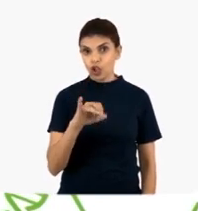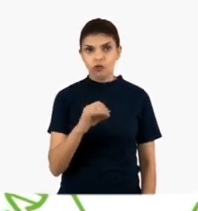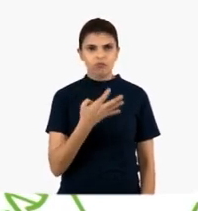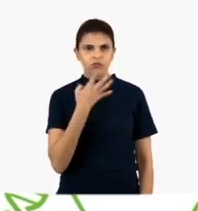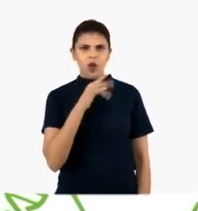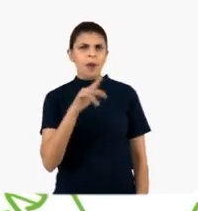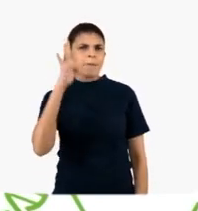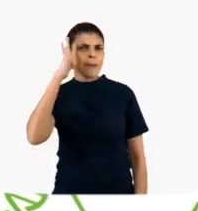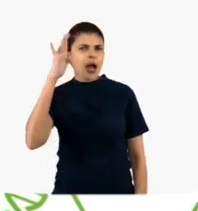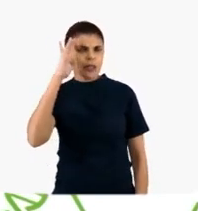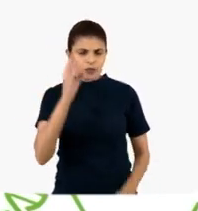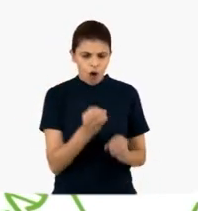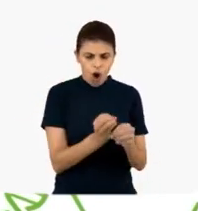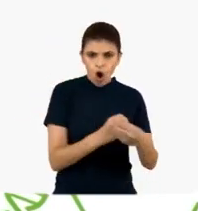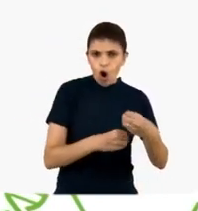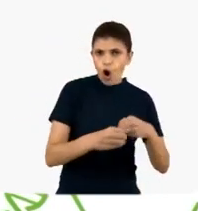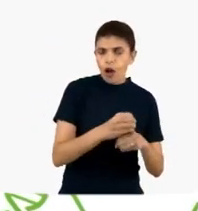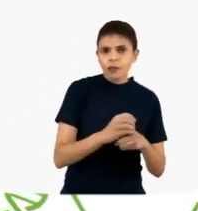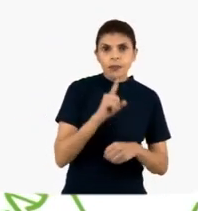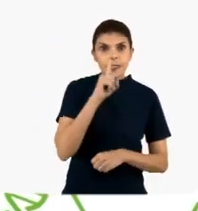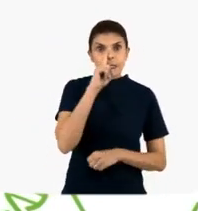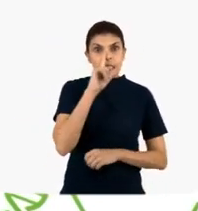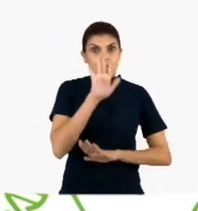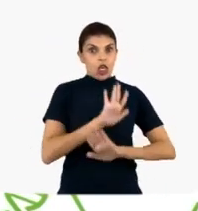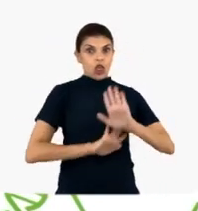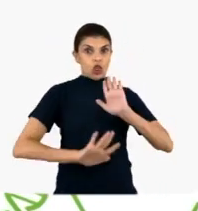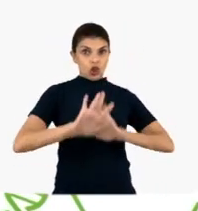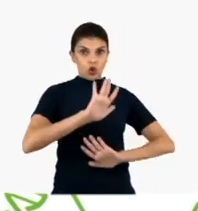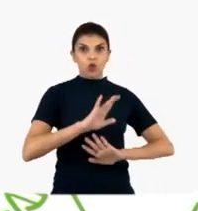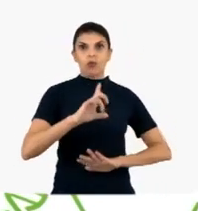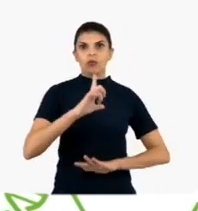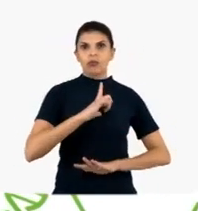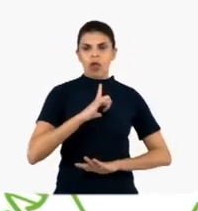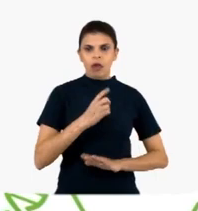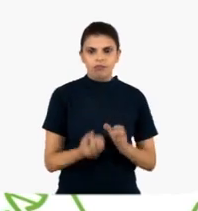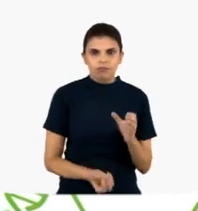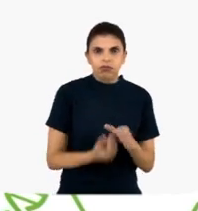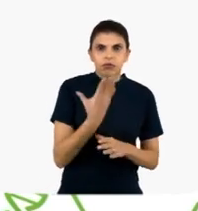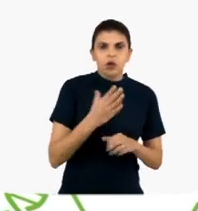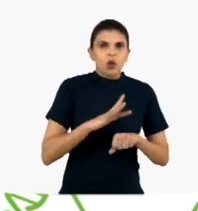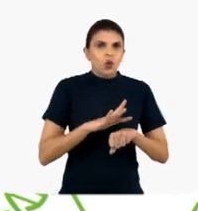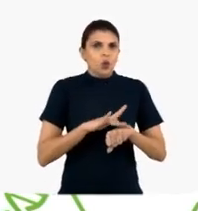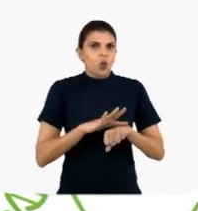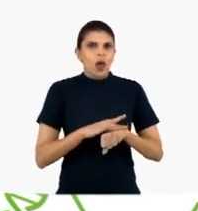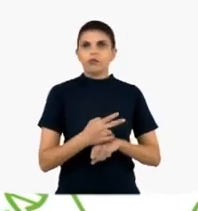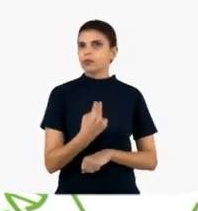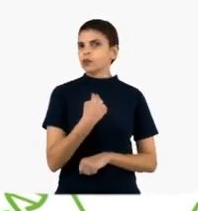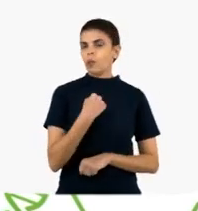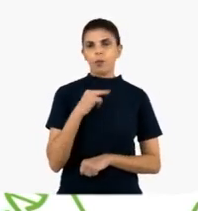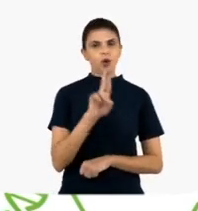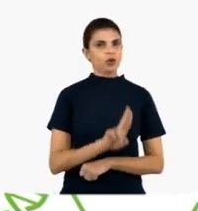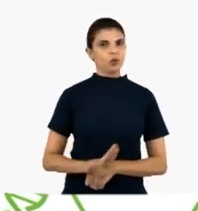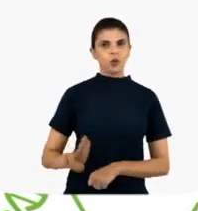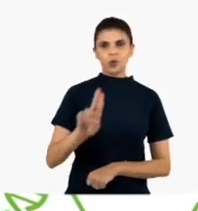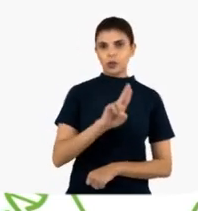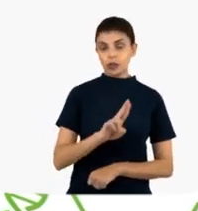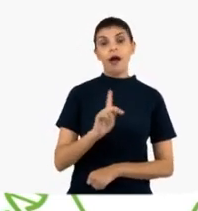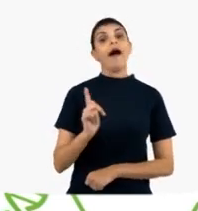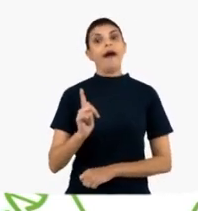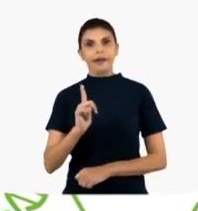Porque, imaginem, vocês têm um organismo de alto risco de criar alguma doença, etc., não pode ser